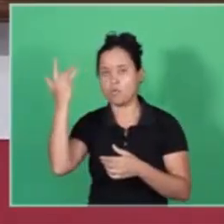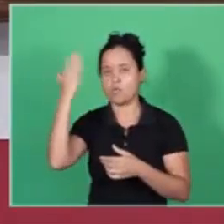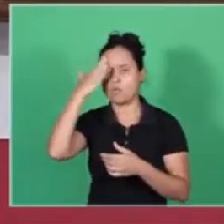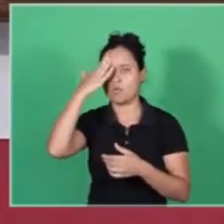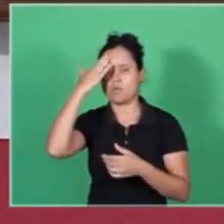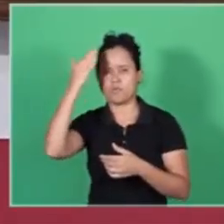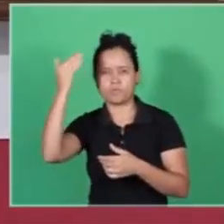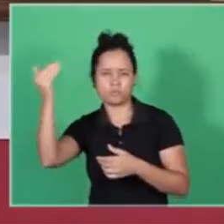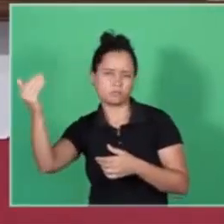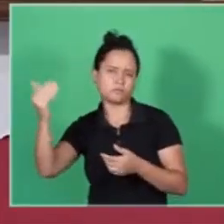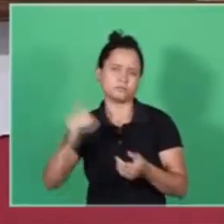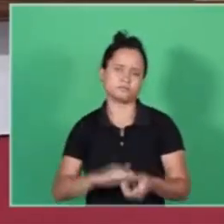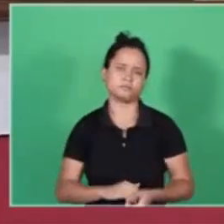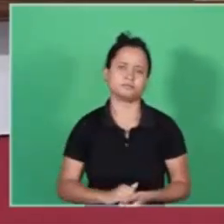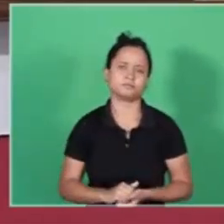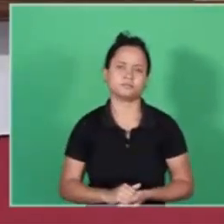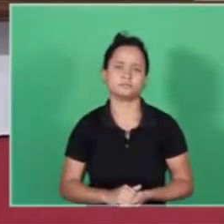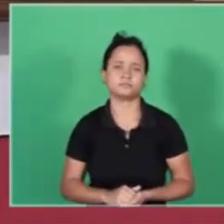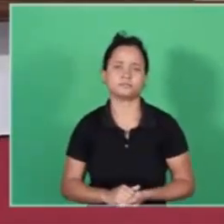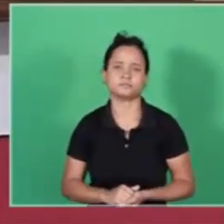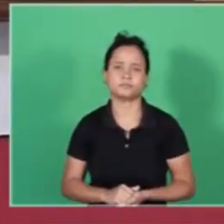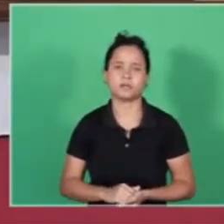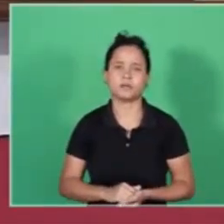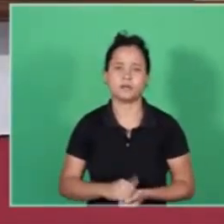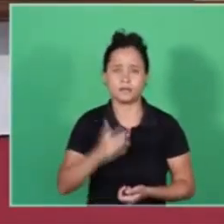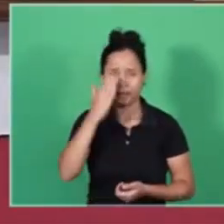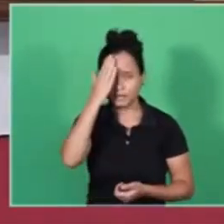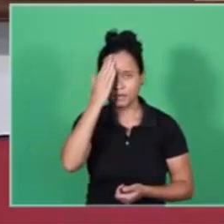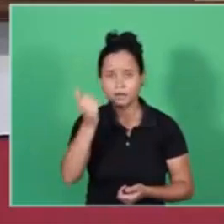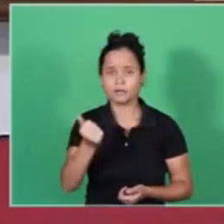Alberto Schweitzer. Sabe o que, que eles pregavam?